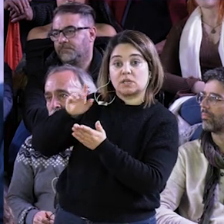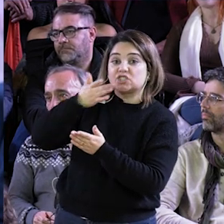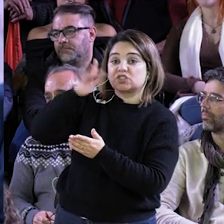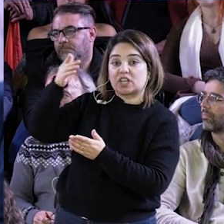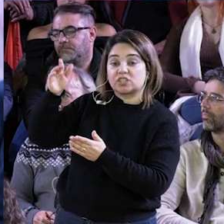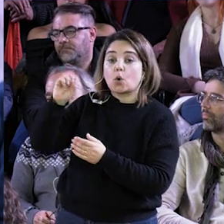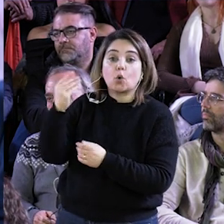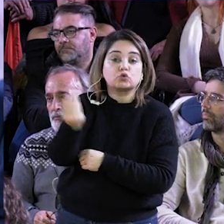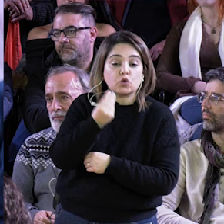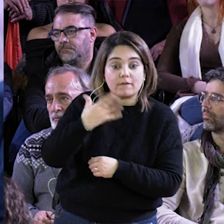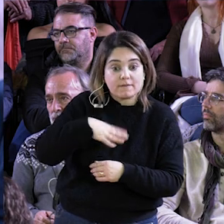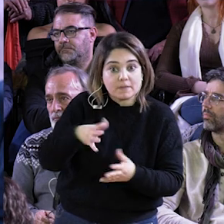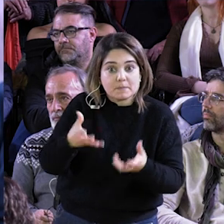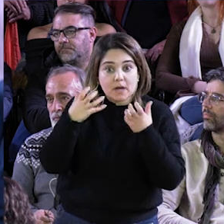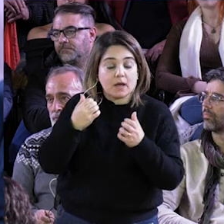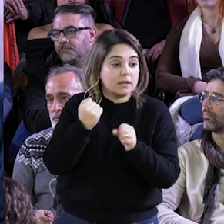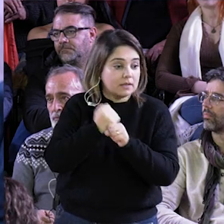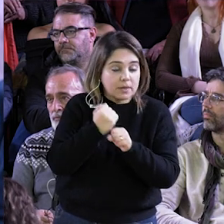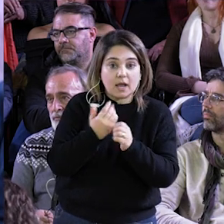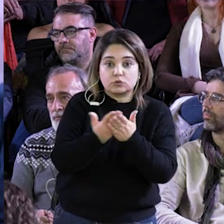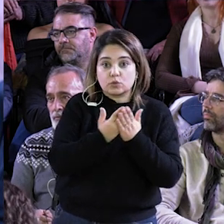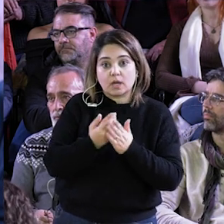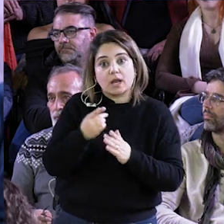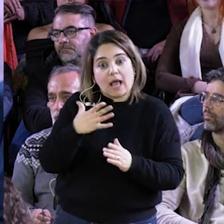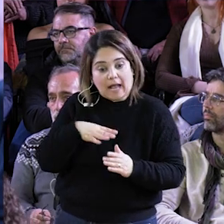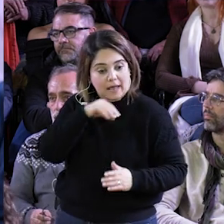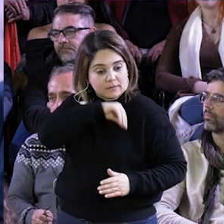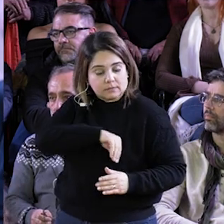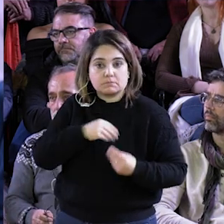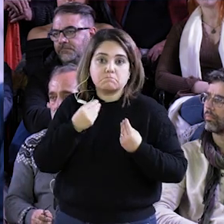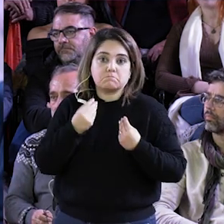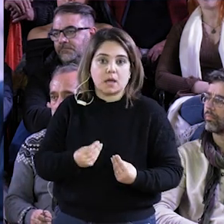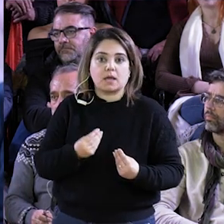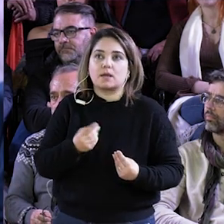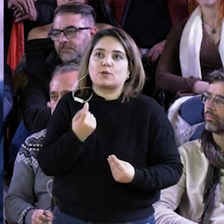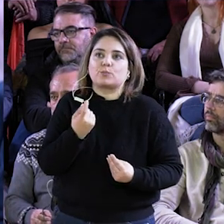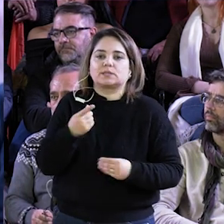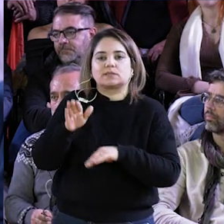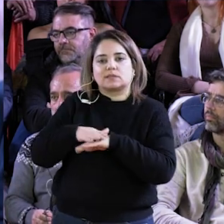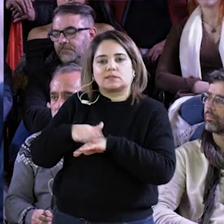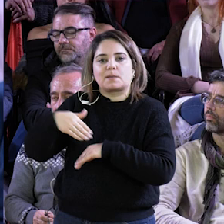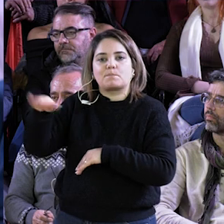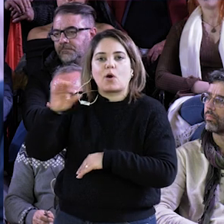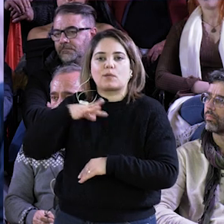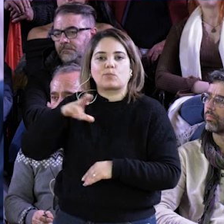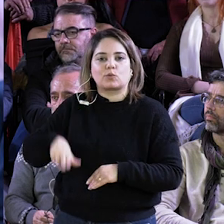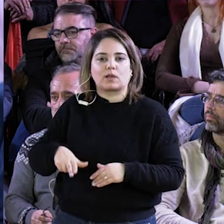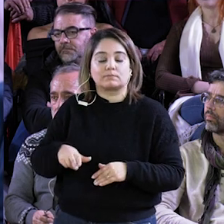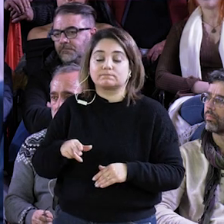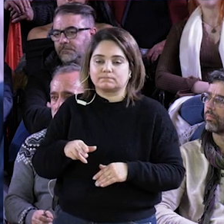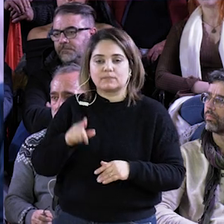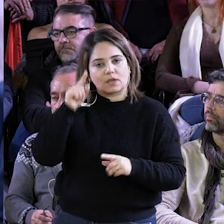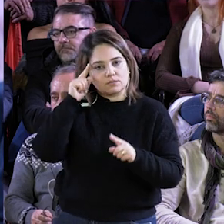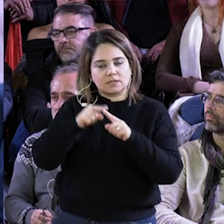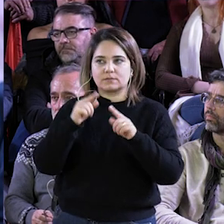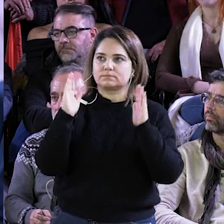querem estudar, trabalhar, investigar, querem ter um salário decente e fazer a sua vida, não tenham de sair do país. Para que haja leques